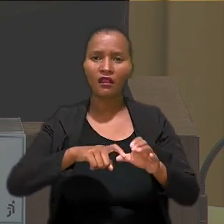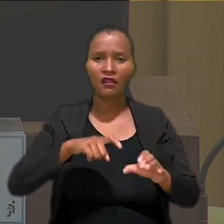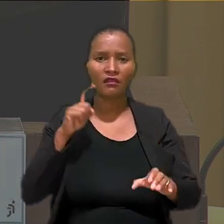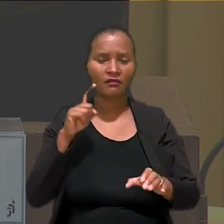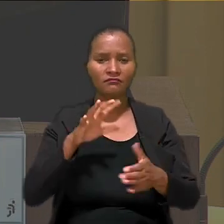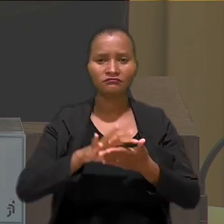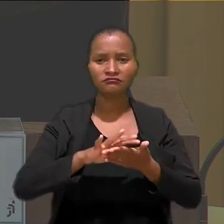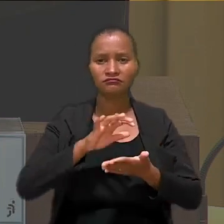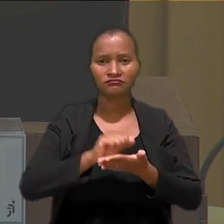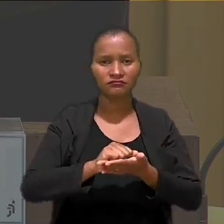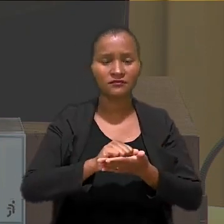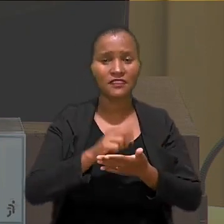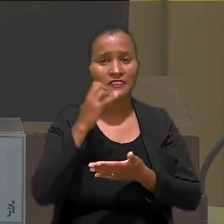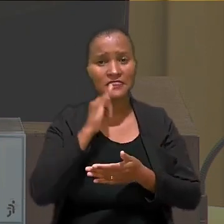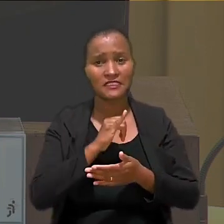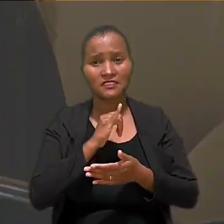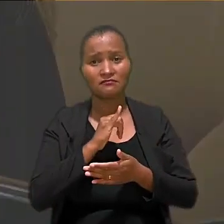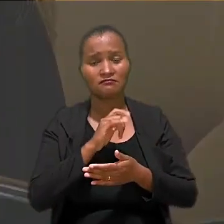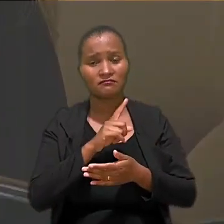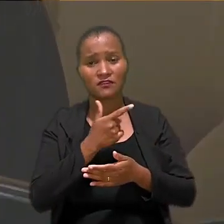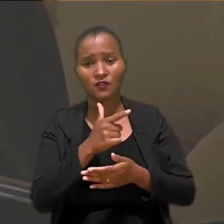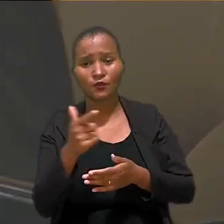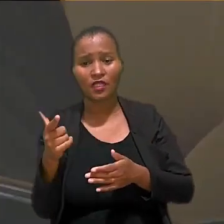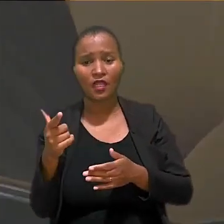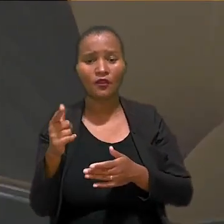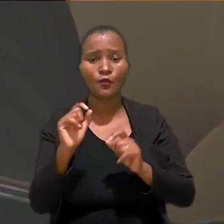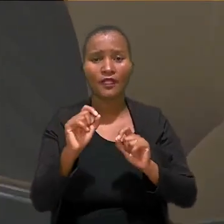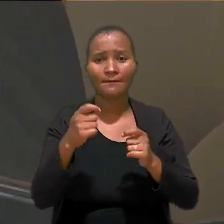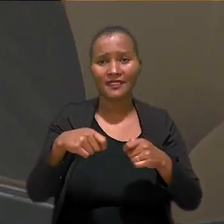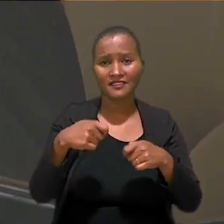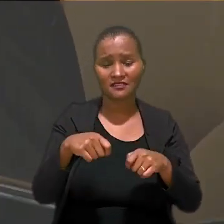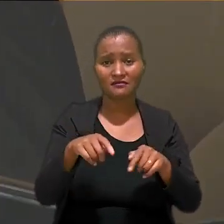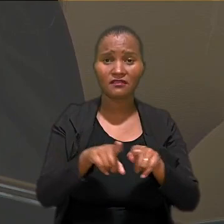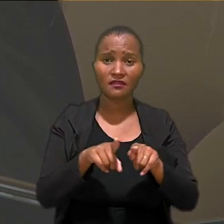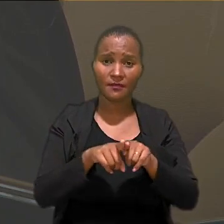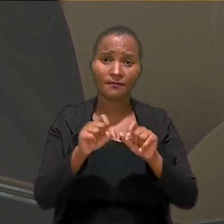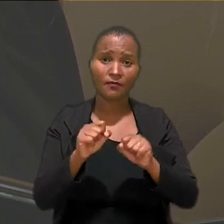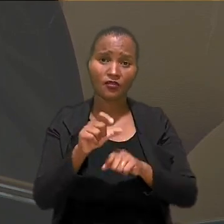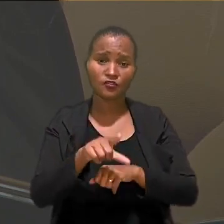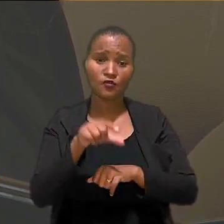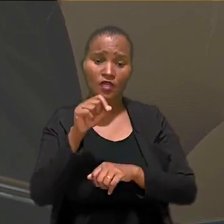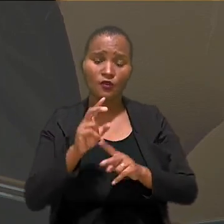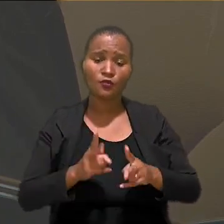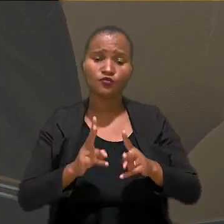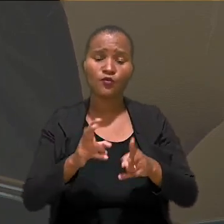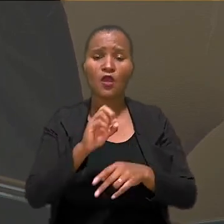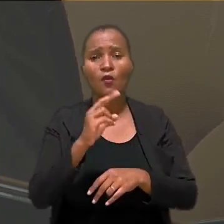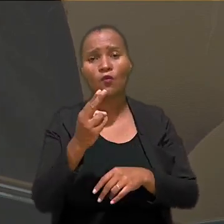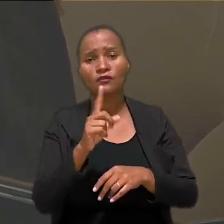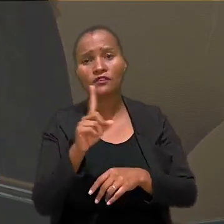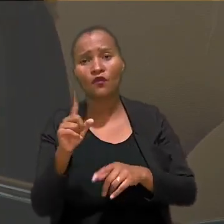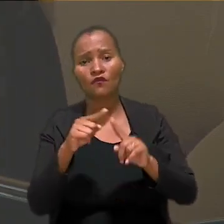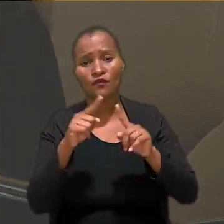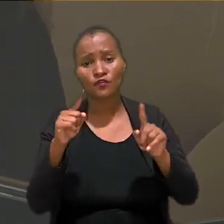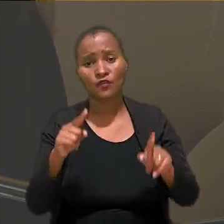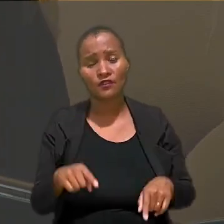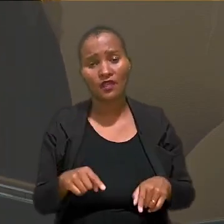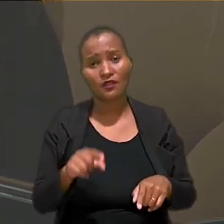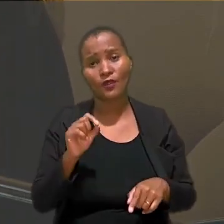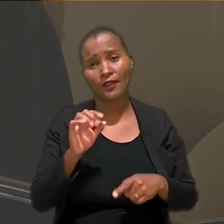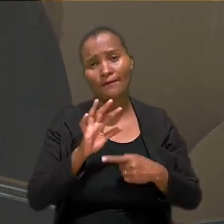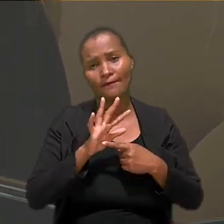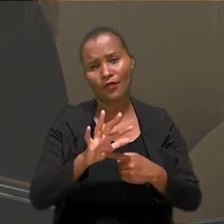não atenda às condições exigidas. Além disso, podem decidir pela manutenção ou não do entregador, o